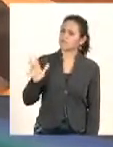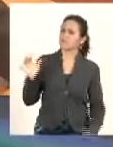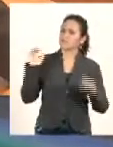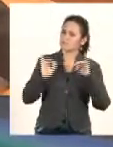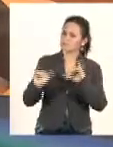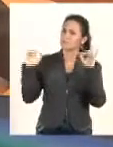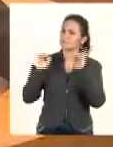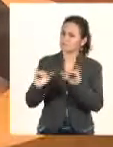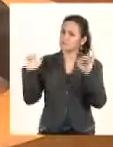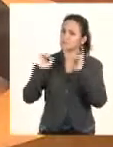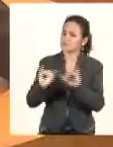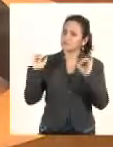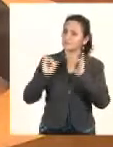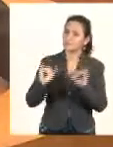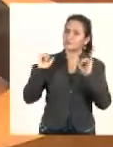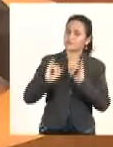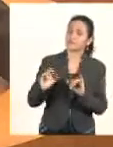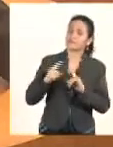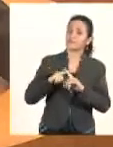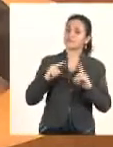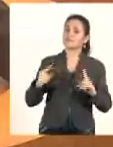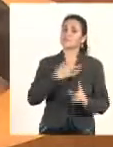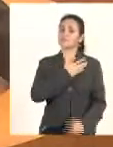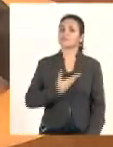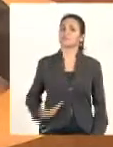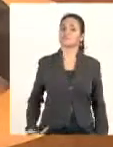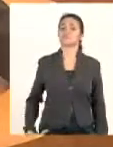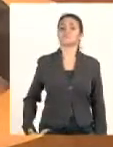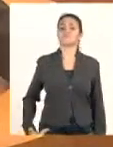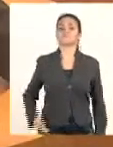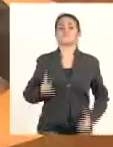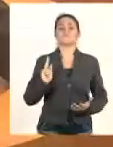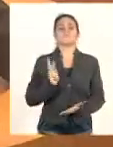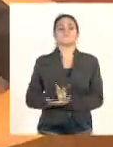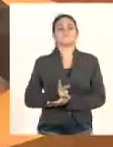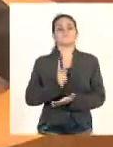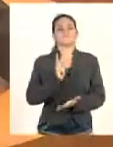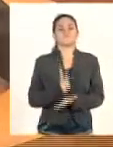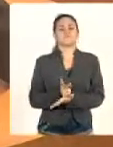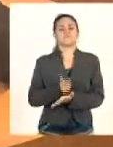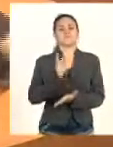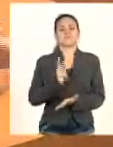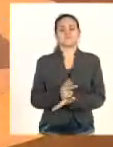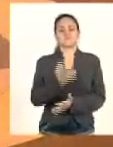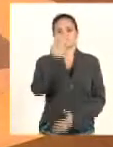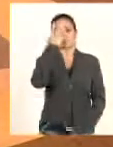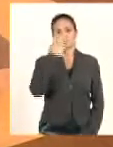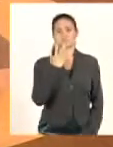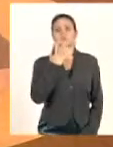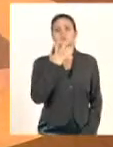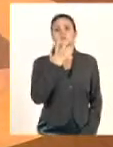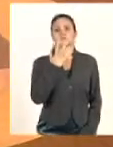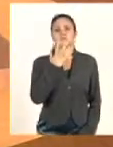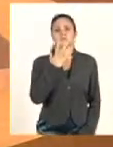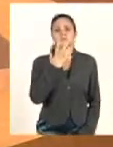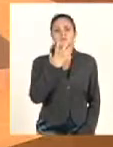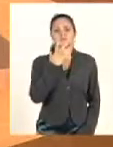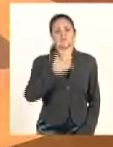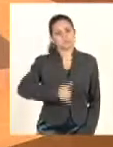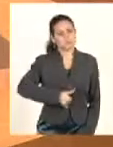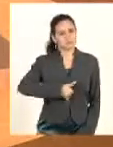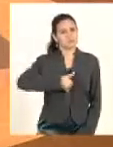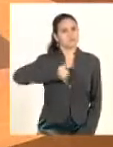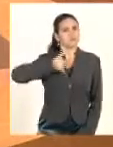humildade, não quis dar o braço a torcer. O governador, como já falei, parece um pavão e não